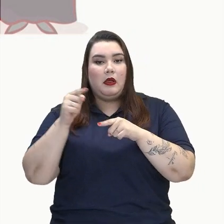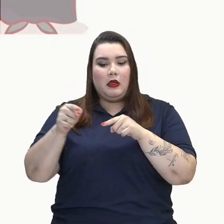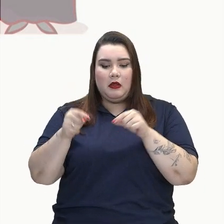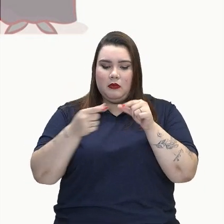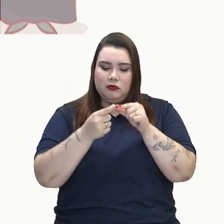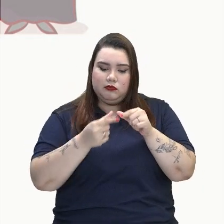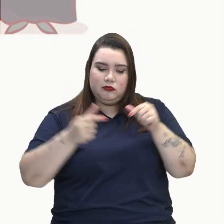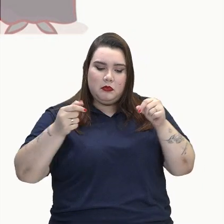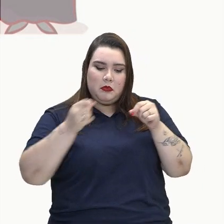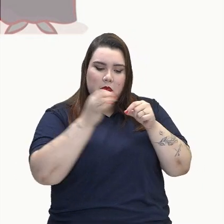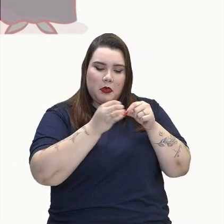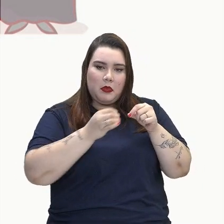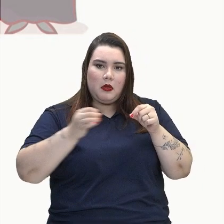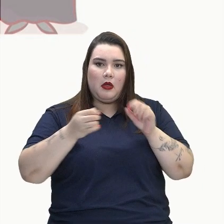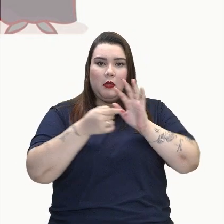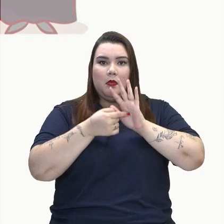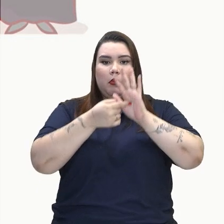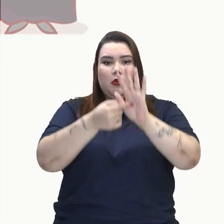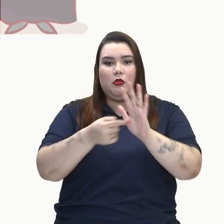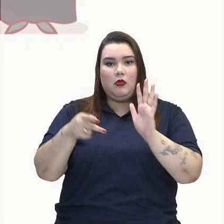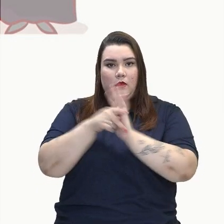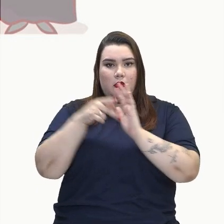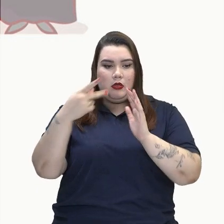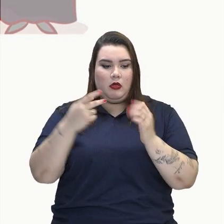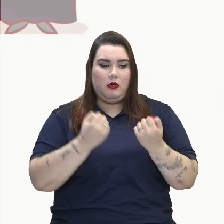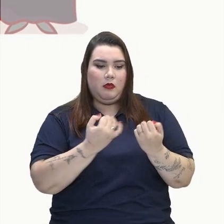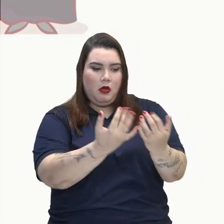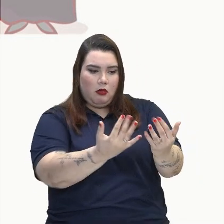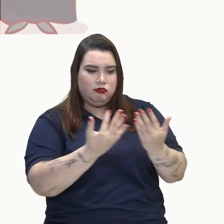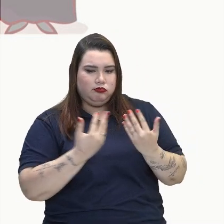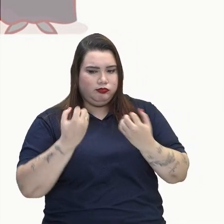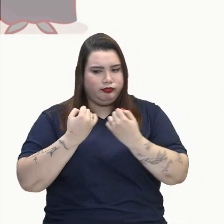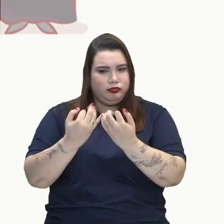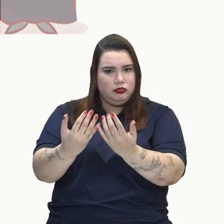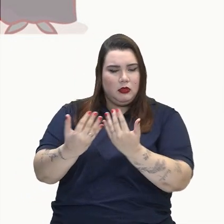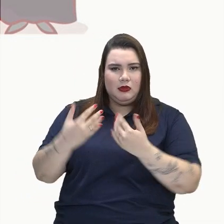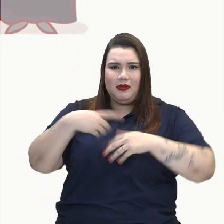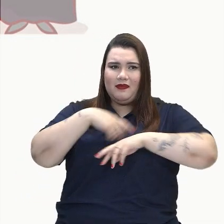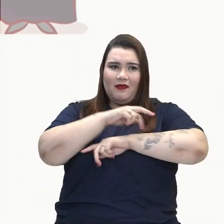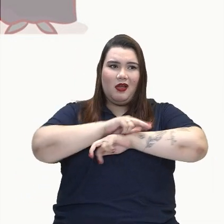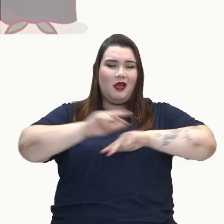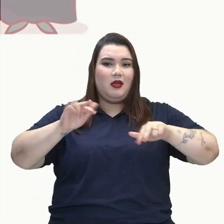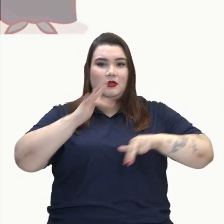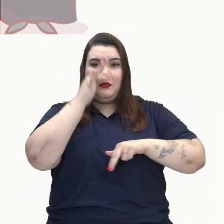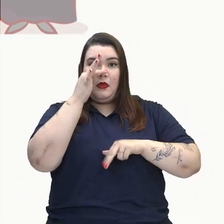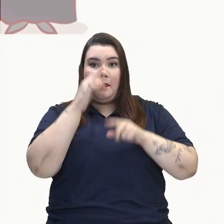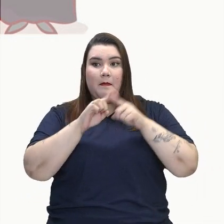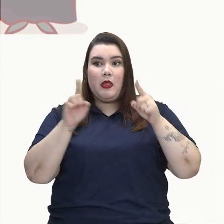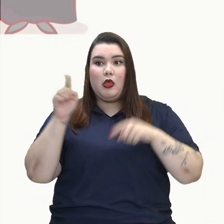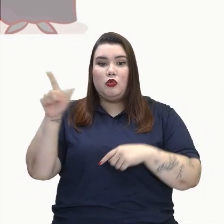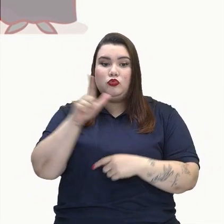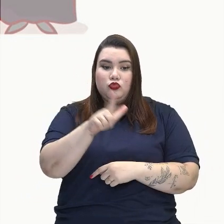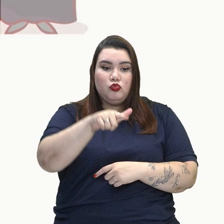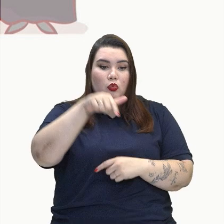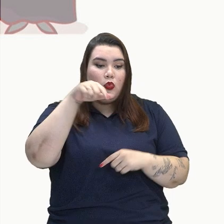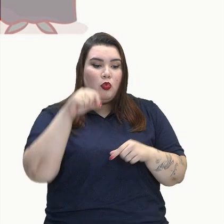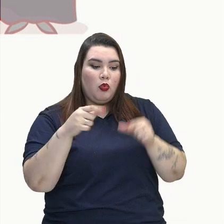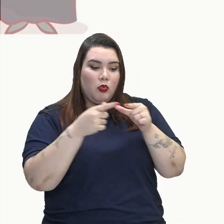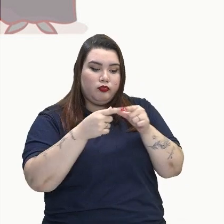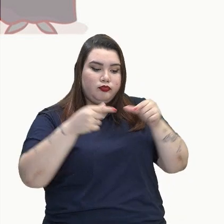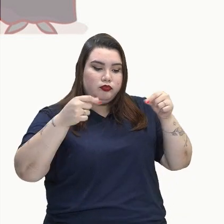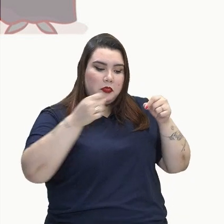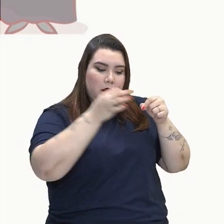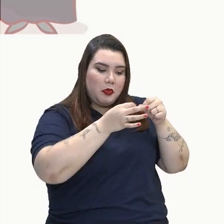Porque ele realizava experimentos ali no Jardim do Mosteiro, tinha diversas plantas, mas ele elegeu as ervilhas para